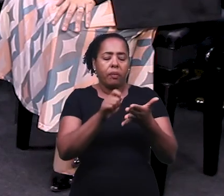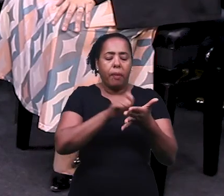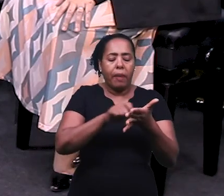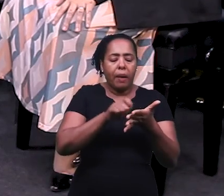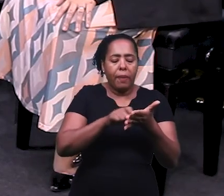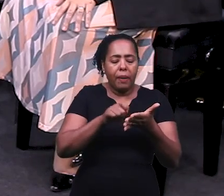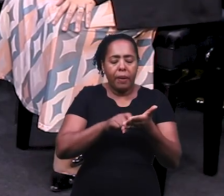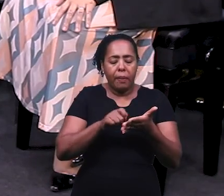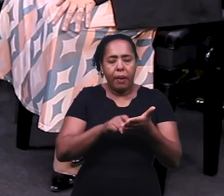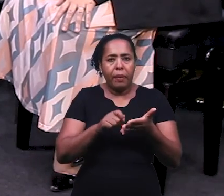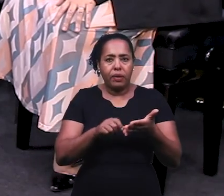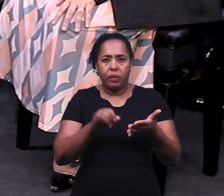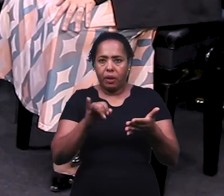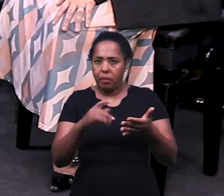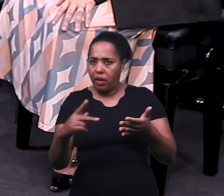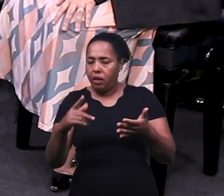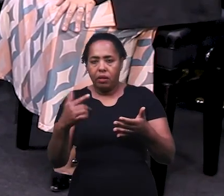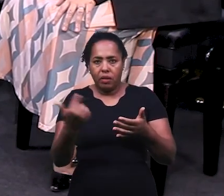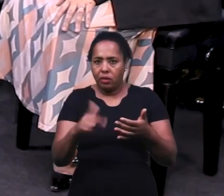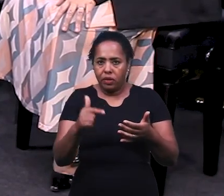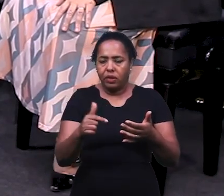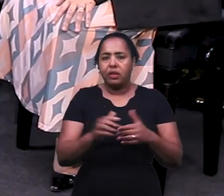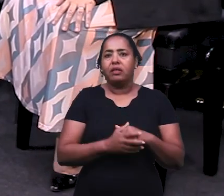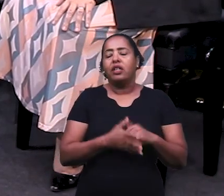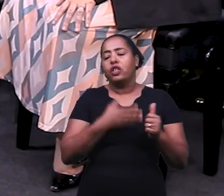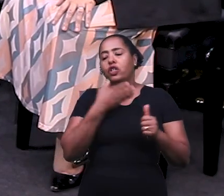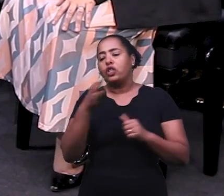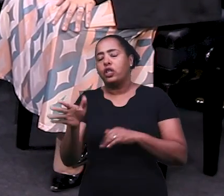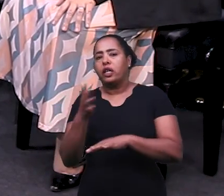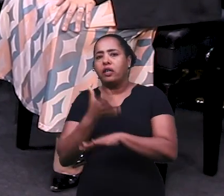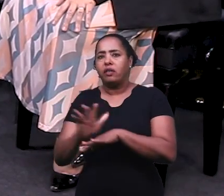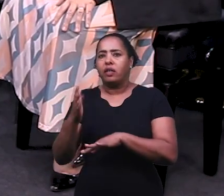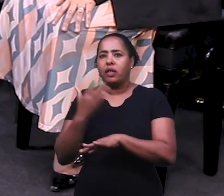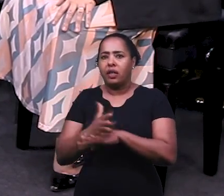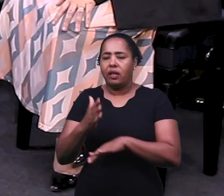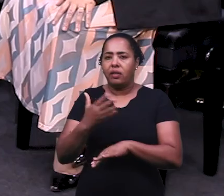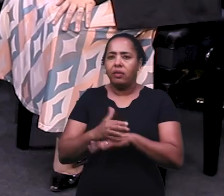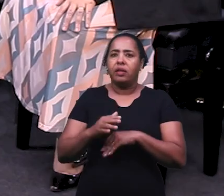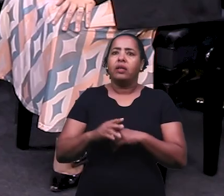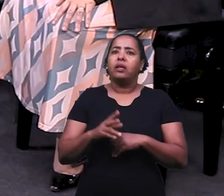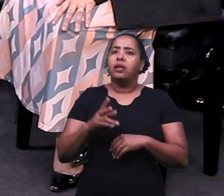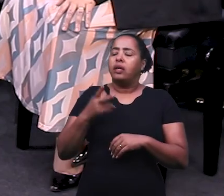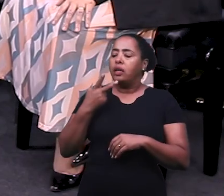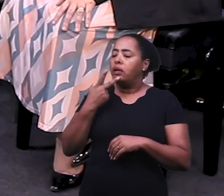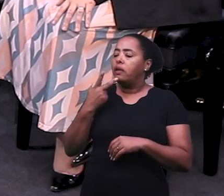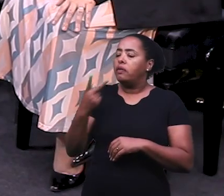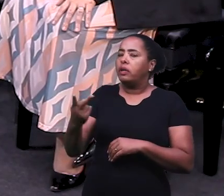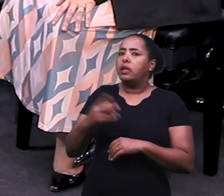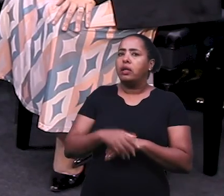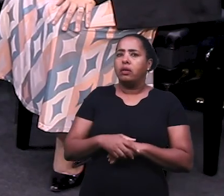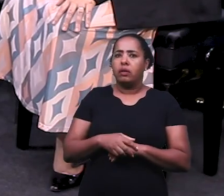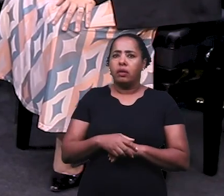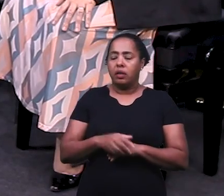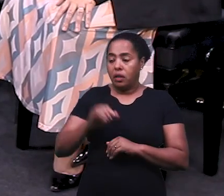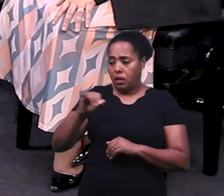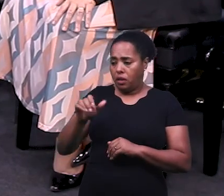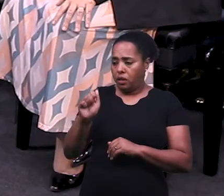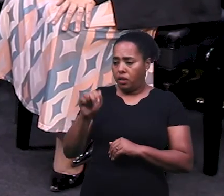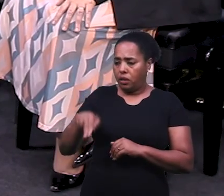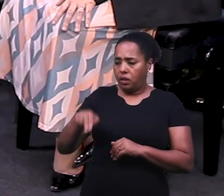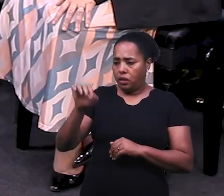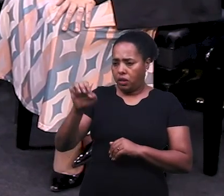estava definindo os louvores que ia ser lançado no EP e não tinha nome o EP ainda. E eu cheguei no ensaio, cheguei de viagem, cheguei no ensaio